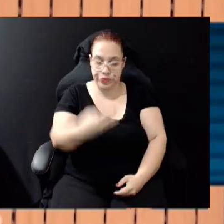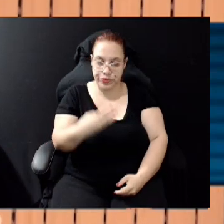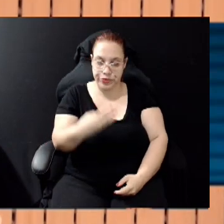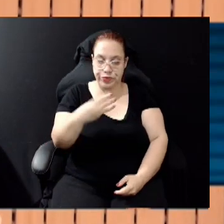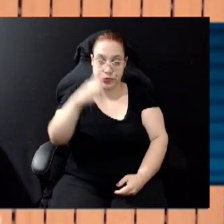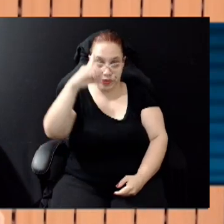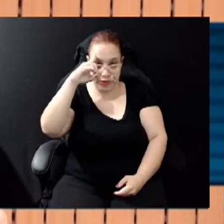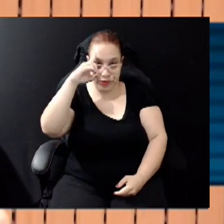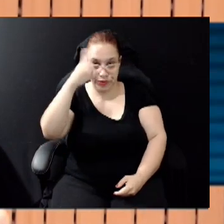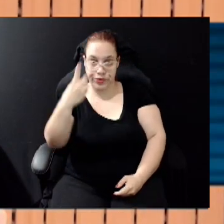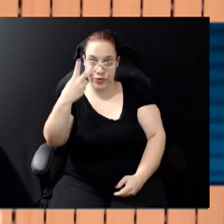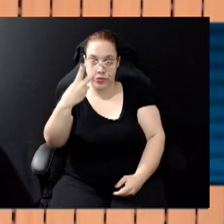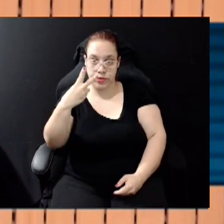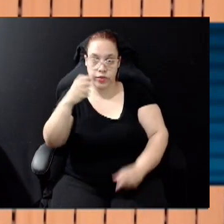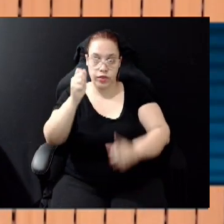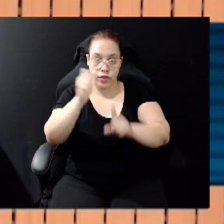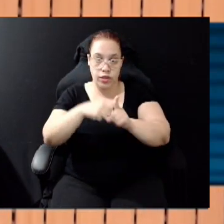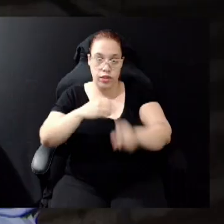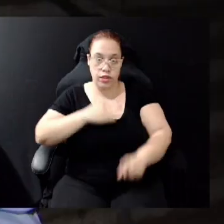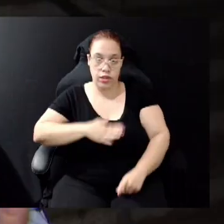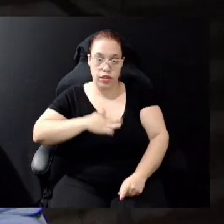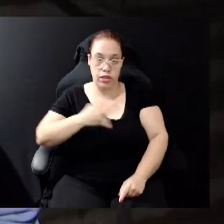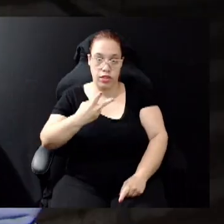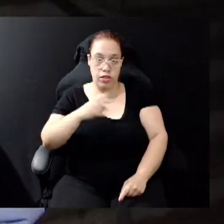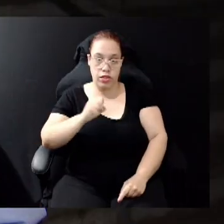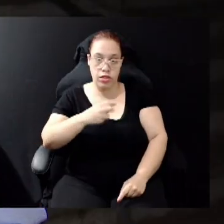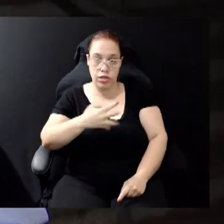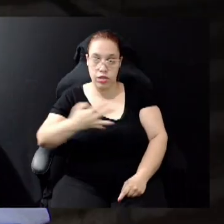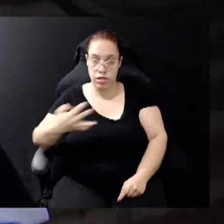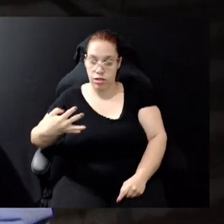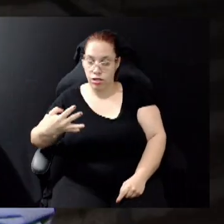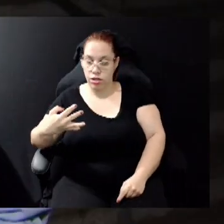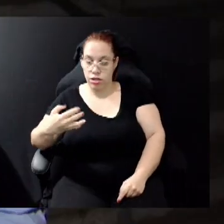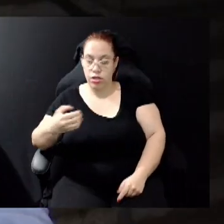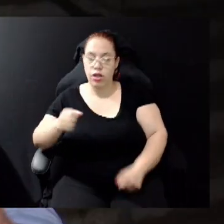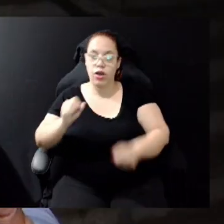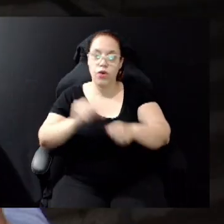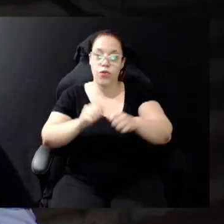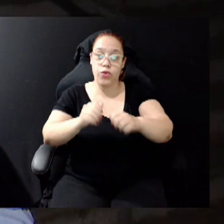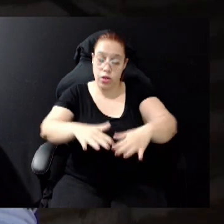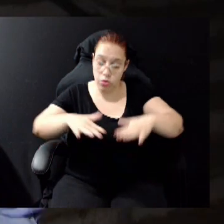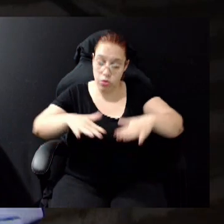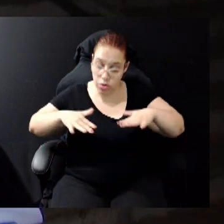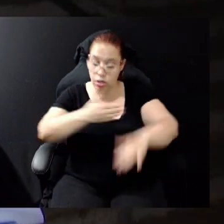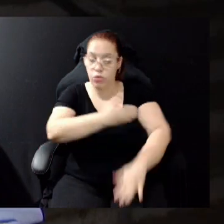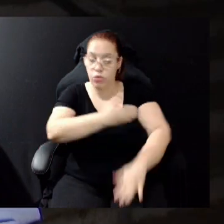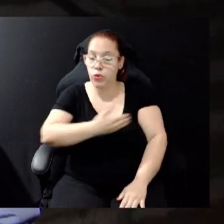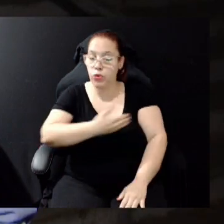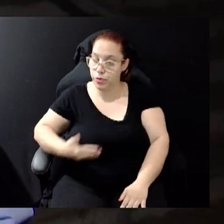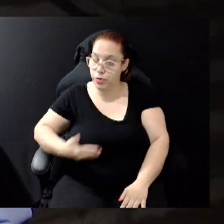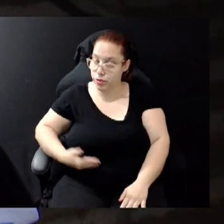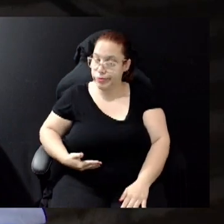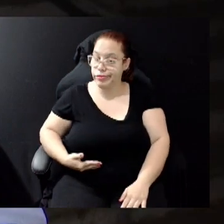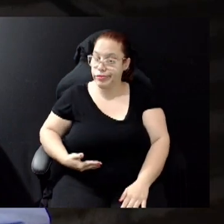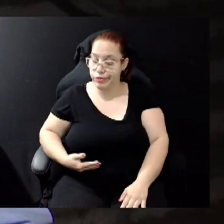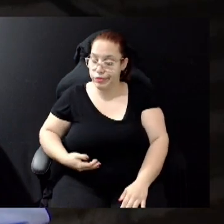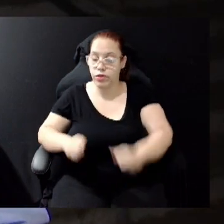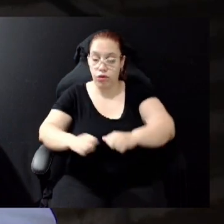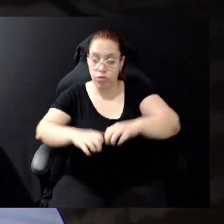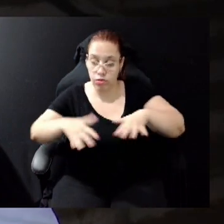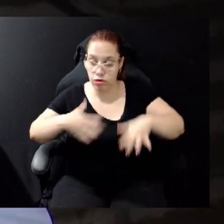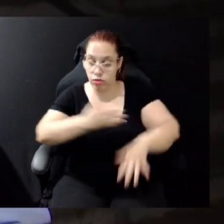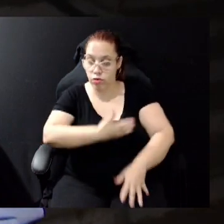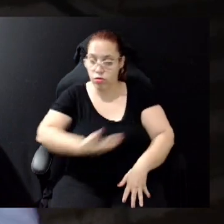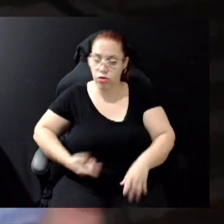de agosto de 2024. Eu fiz uma audiência pública, né? E a partir da audiência pública, também na votação,